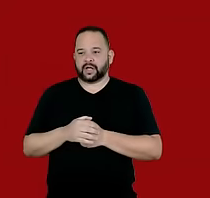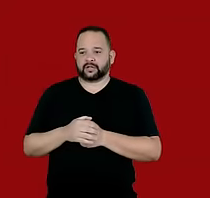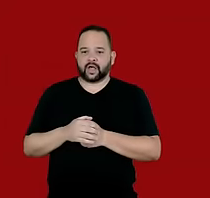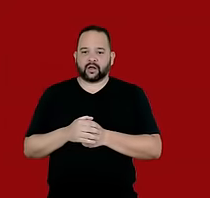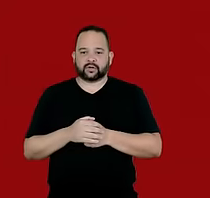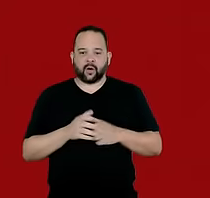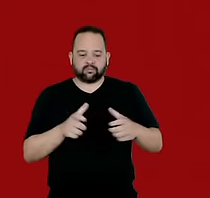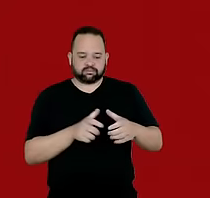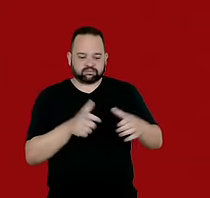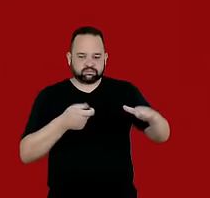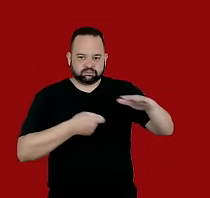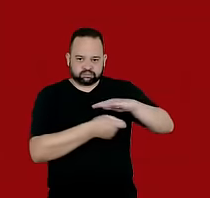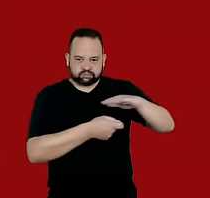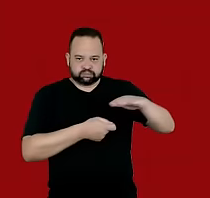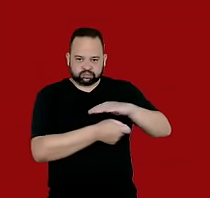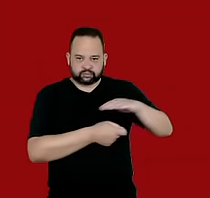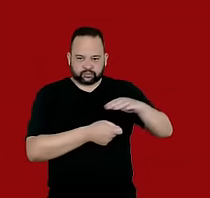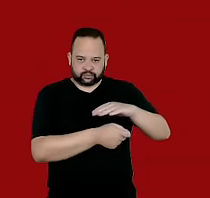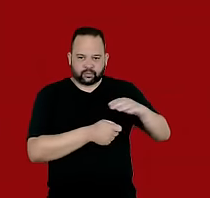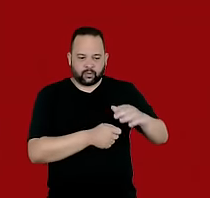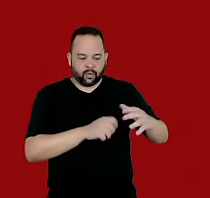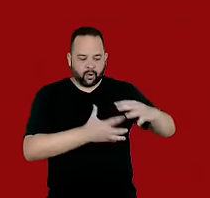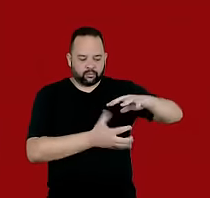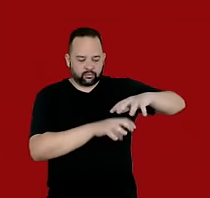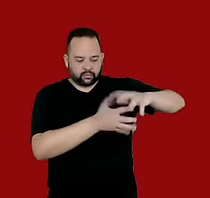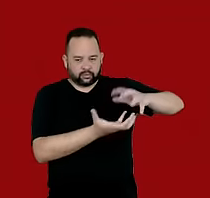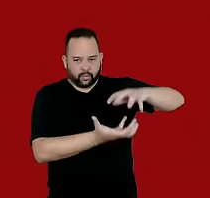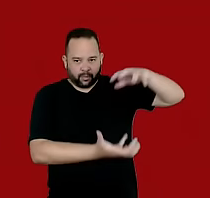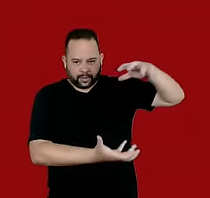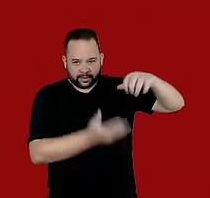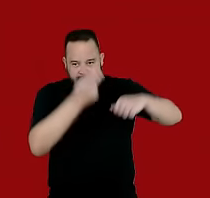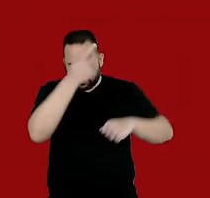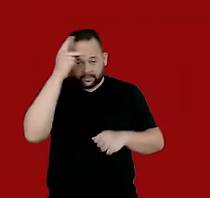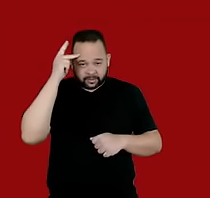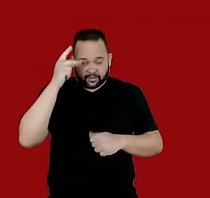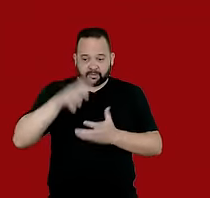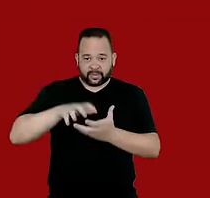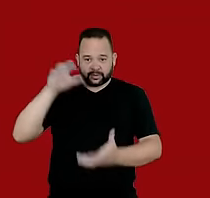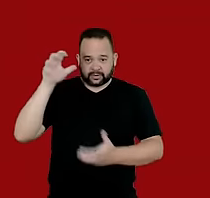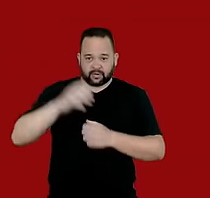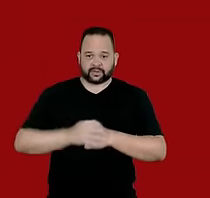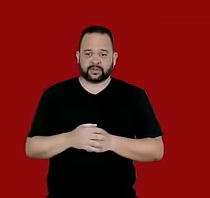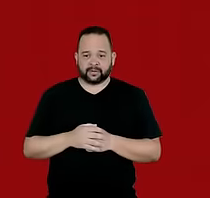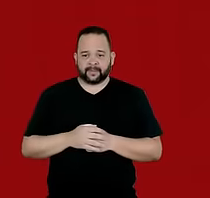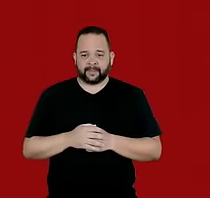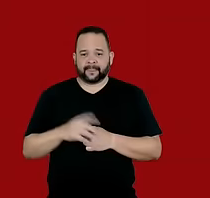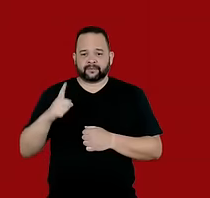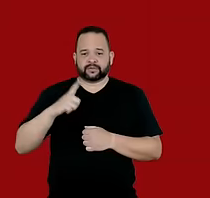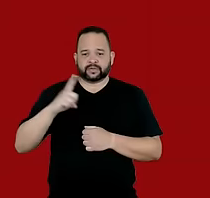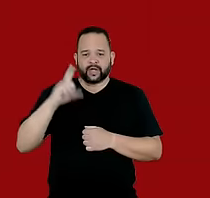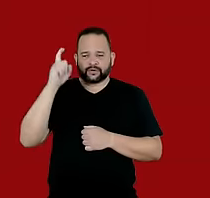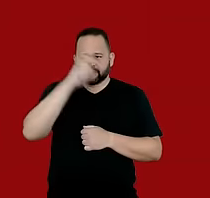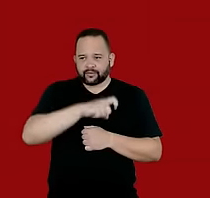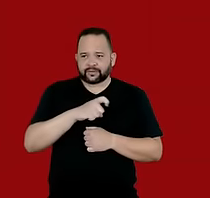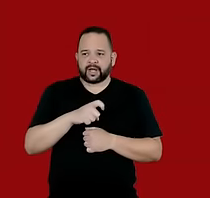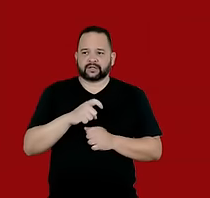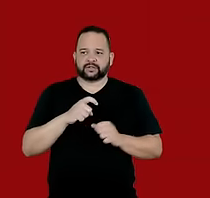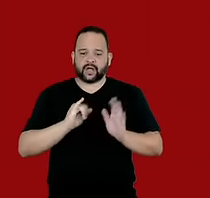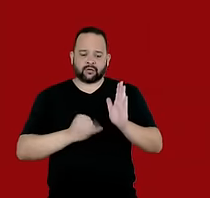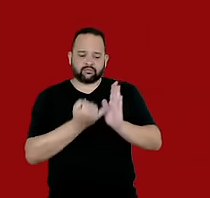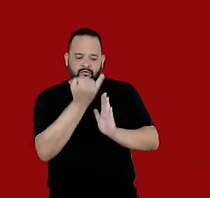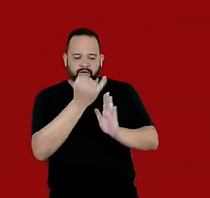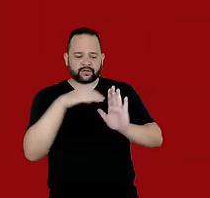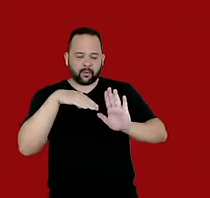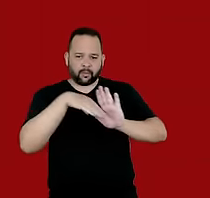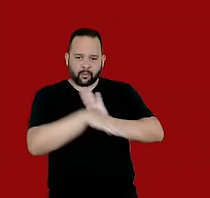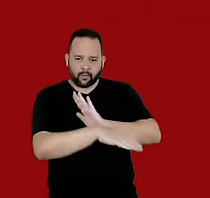e na Europa Então isso é mais uma coisa que explica por por quê que a desinflação tem uma dificuldade né porque você tem um um grupo especial